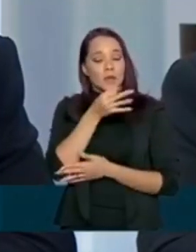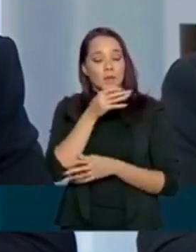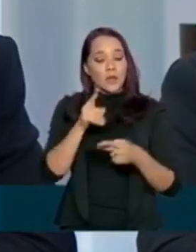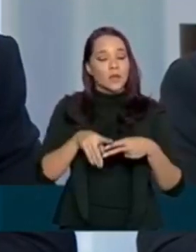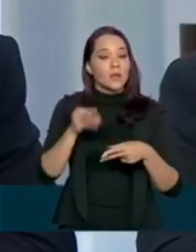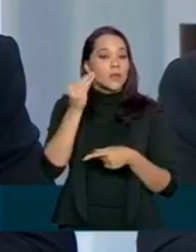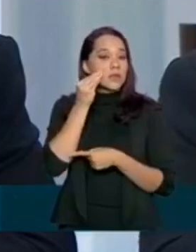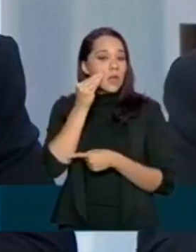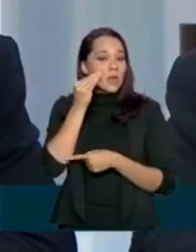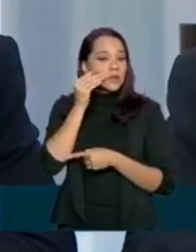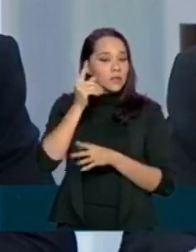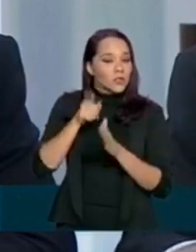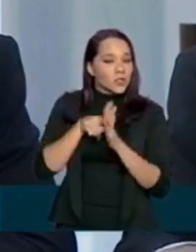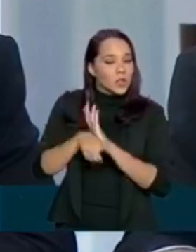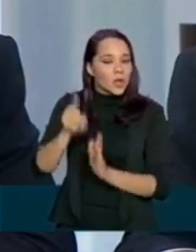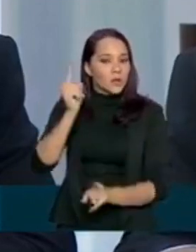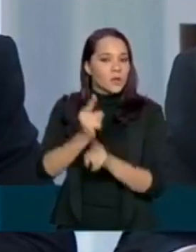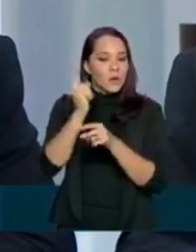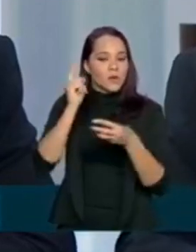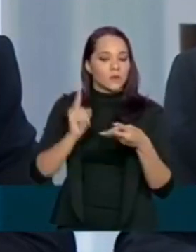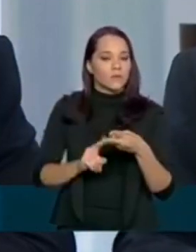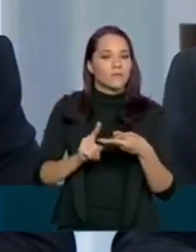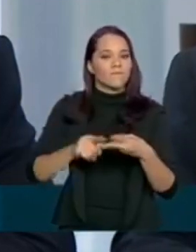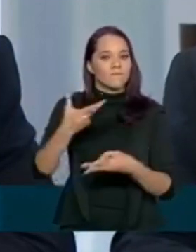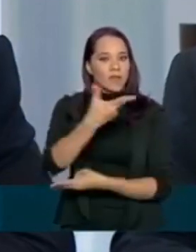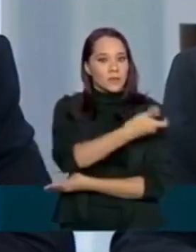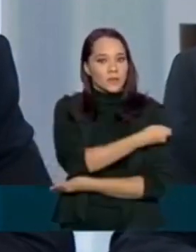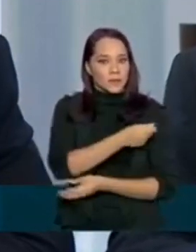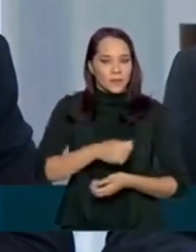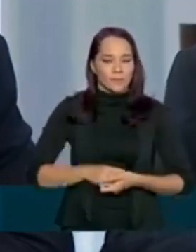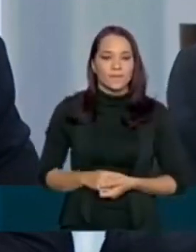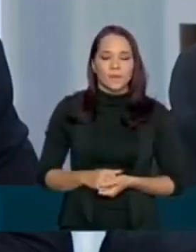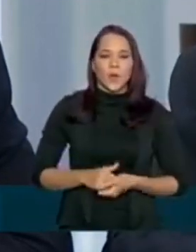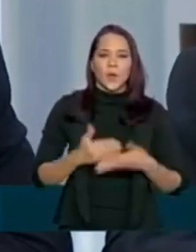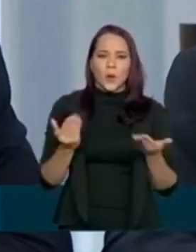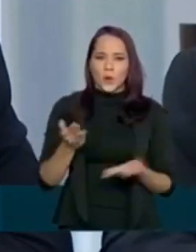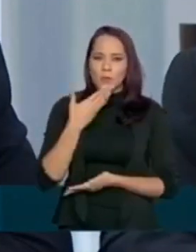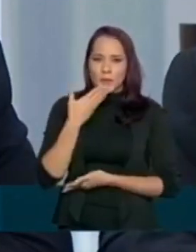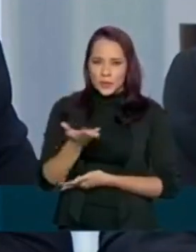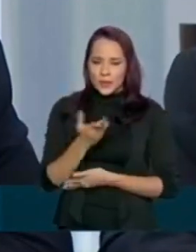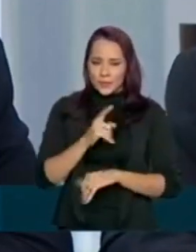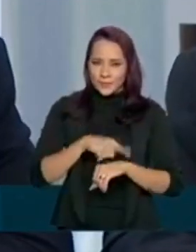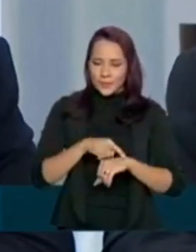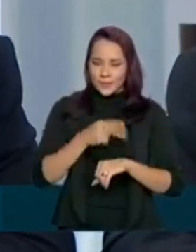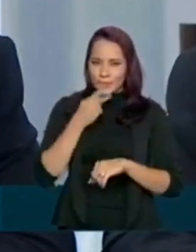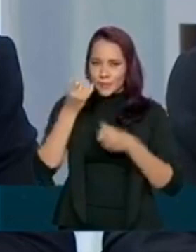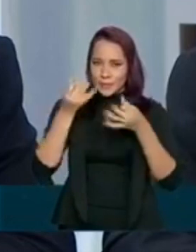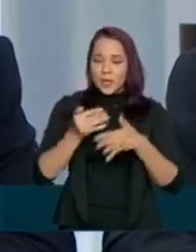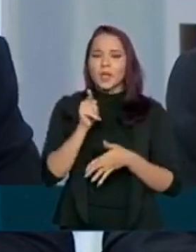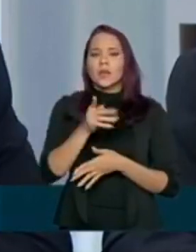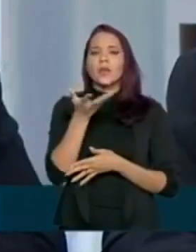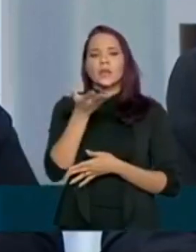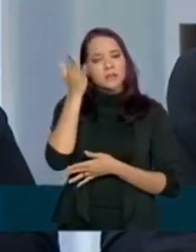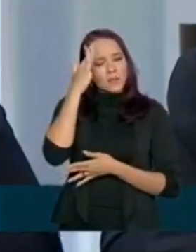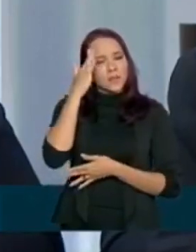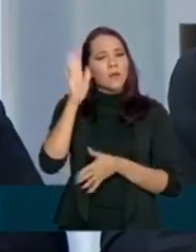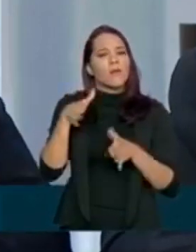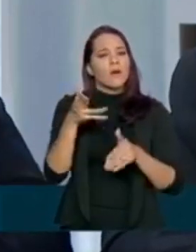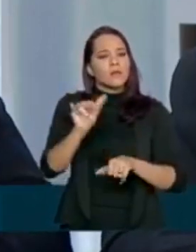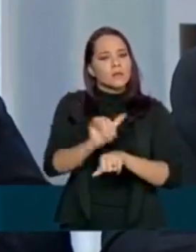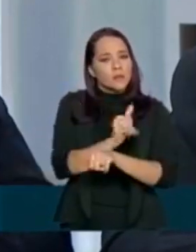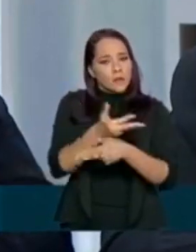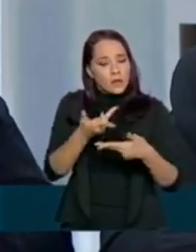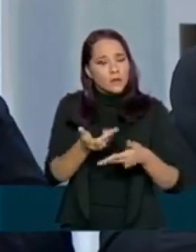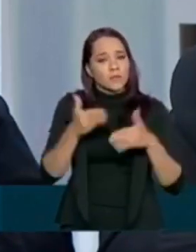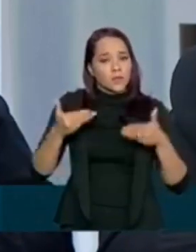testes diagnósticos a terceira vacinas hoje aí eu pedi esse tempo para focar mas quem quiser saber das ações do ministério